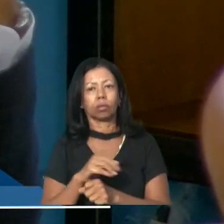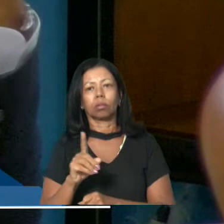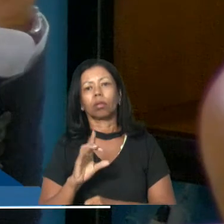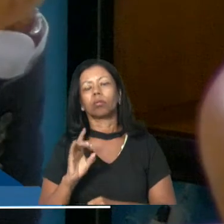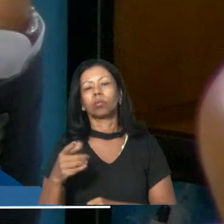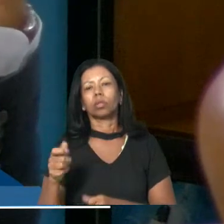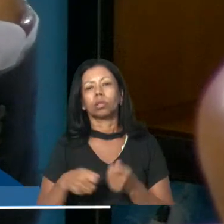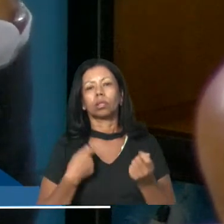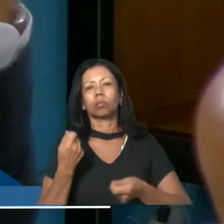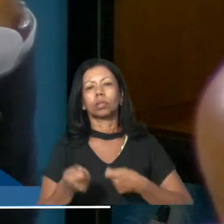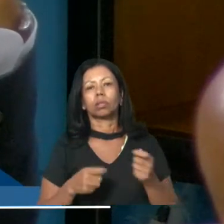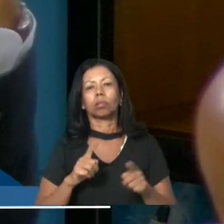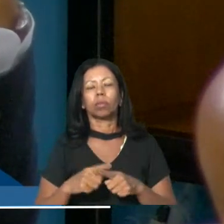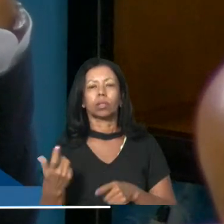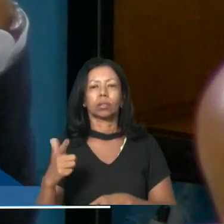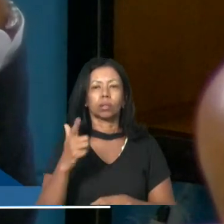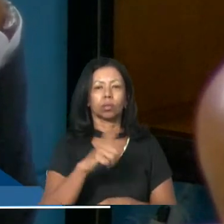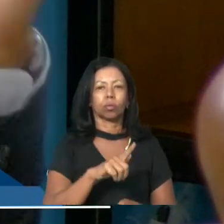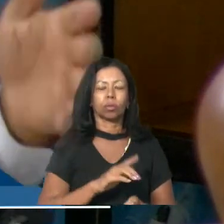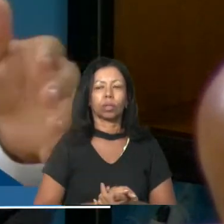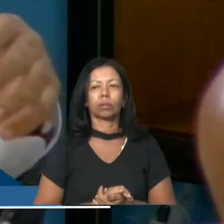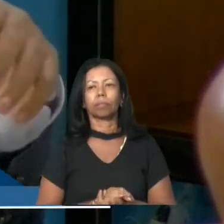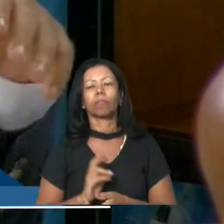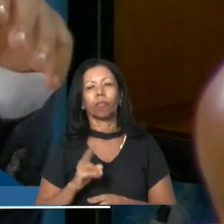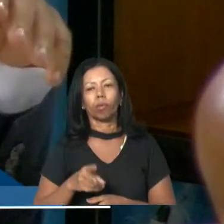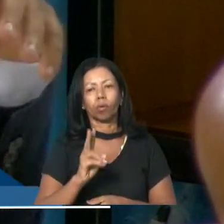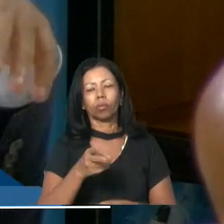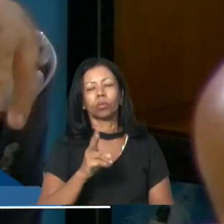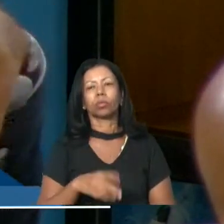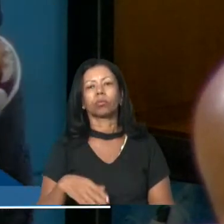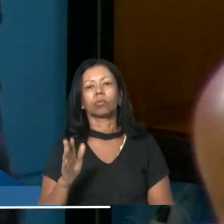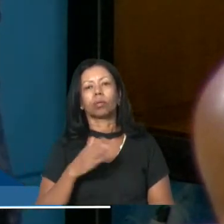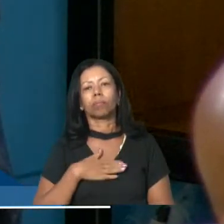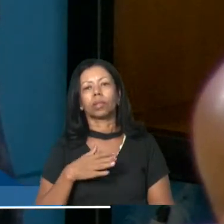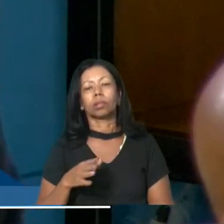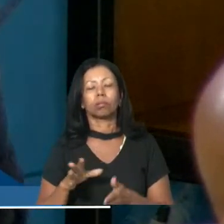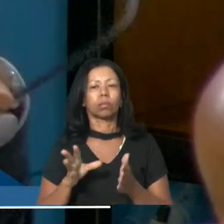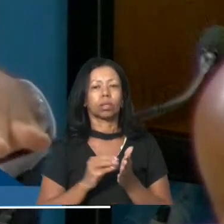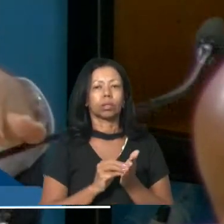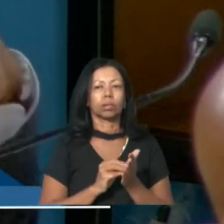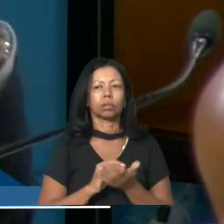nessa administração, como outras, então segue a minha restrição.